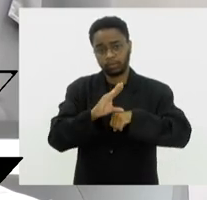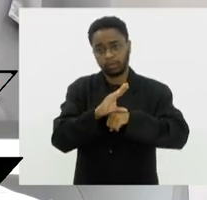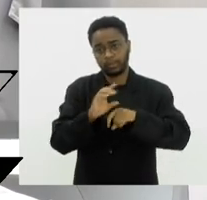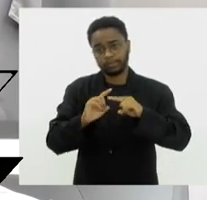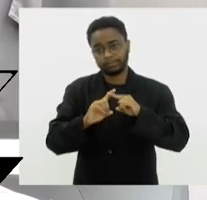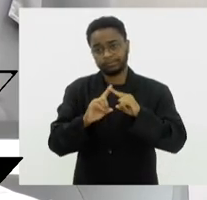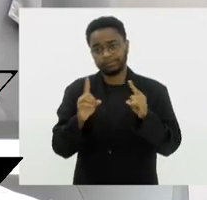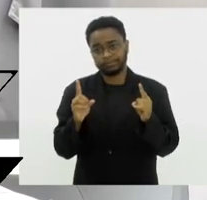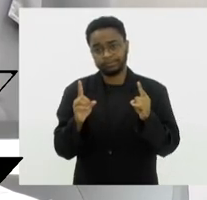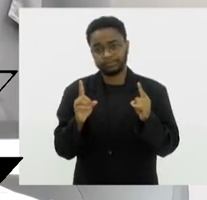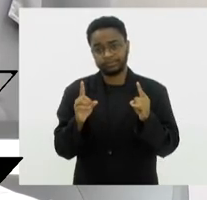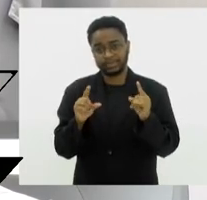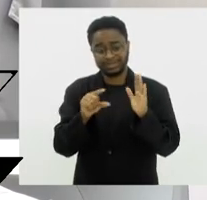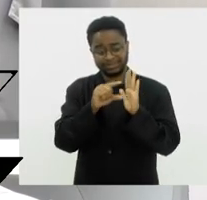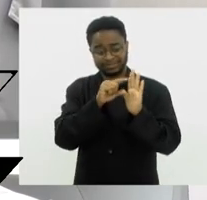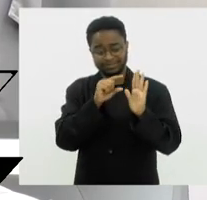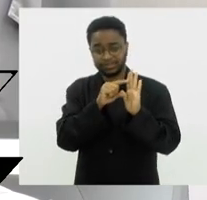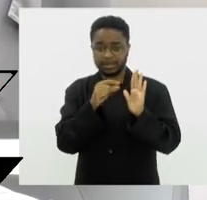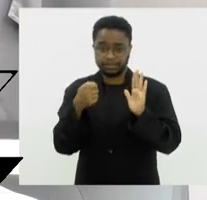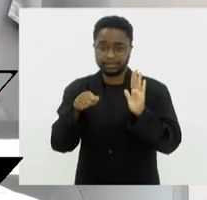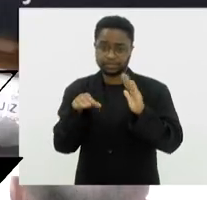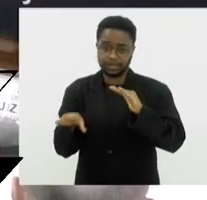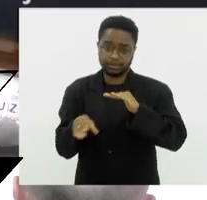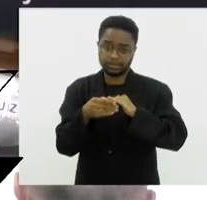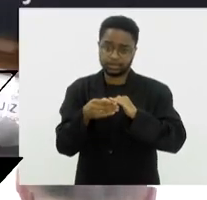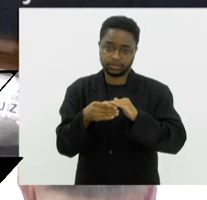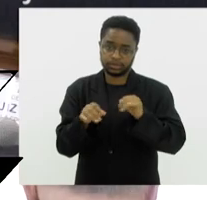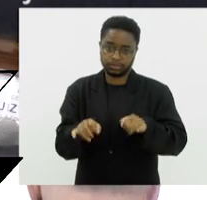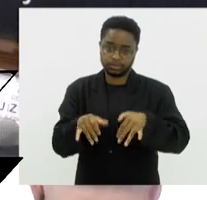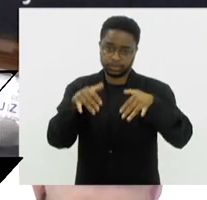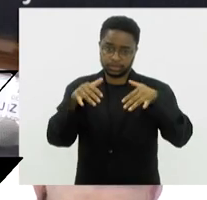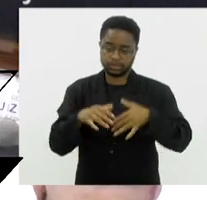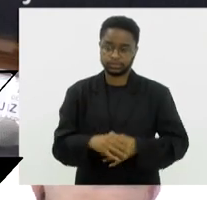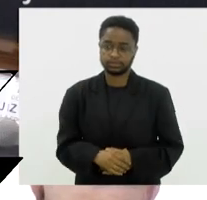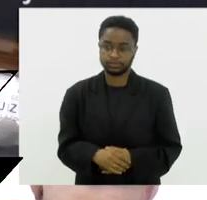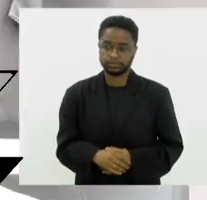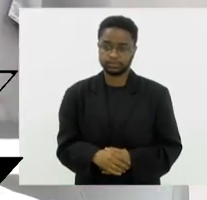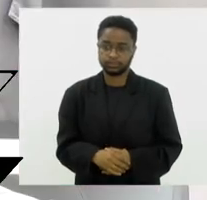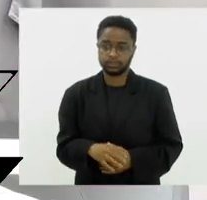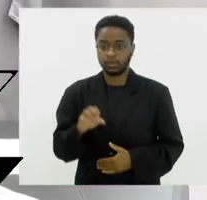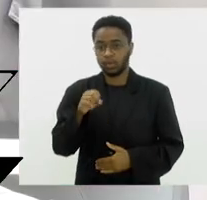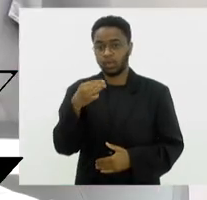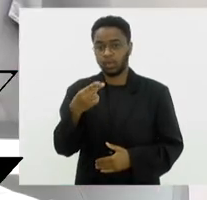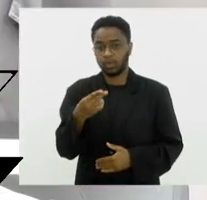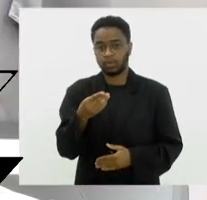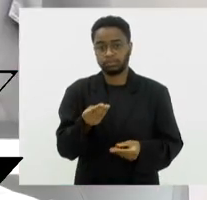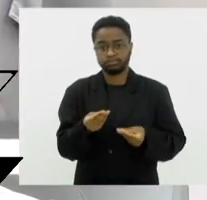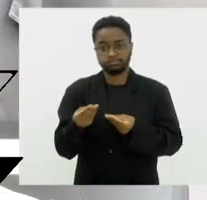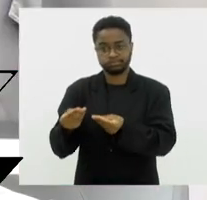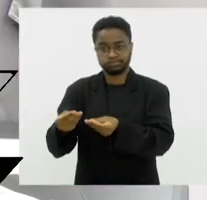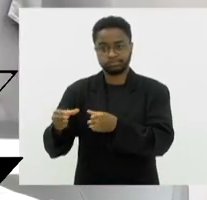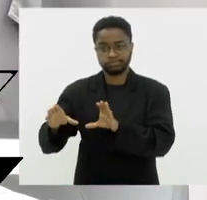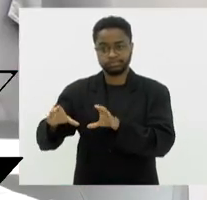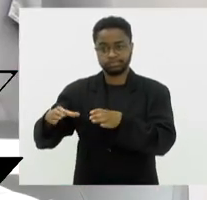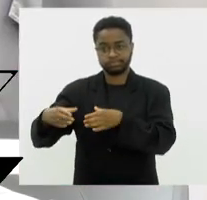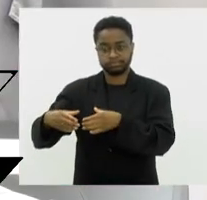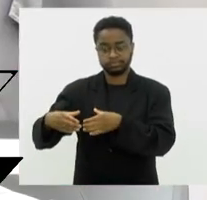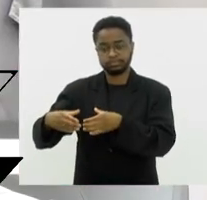Você apresenta a emenda no plenário, né? É. Quem quiser apresentar, que apresente lá, né? Vou fazer um encaminhamento de bancada